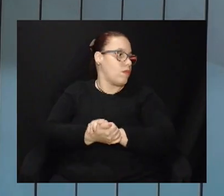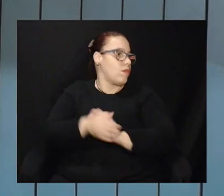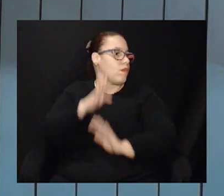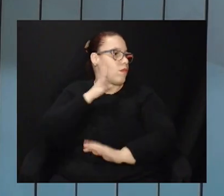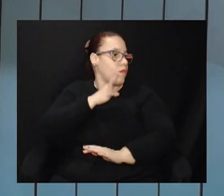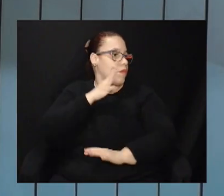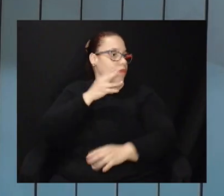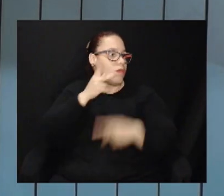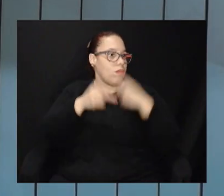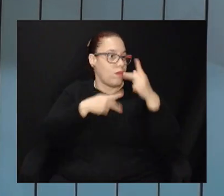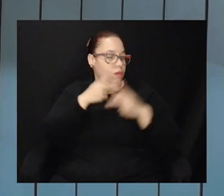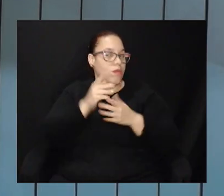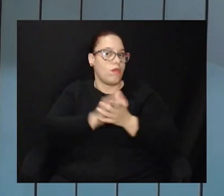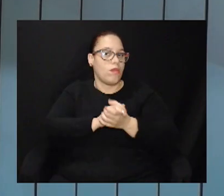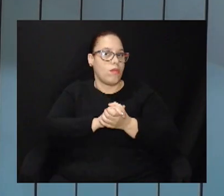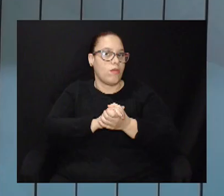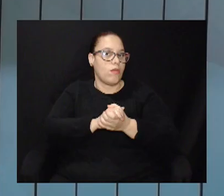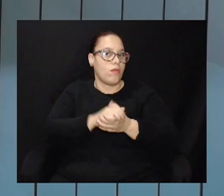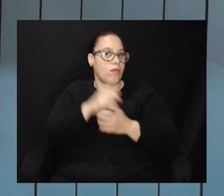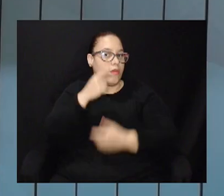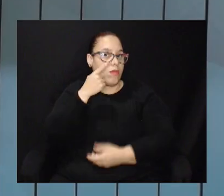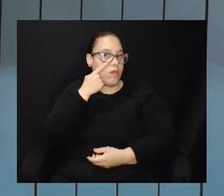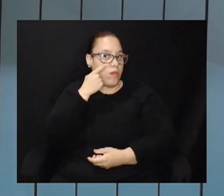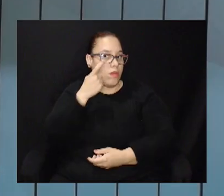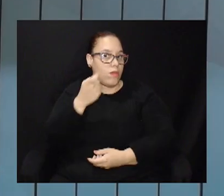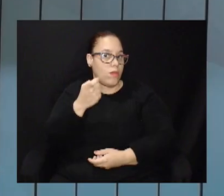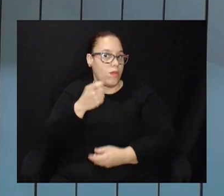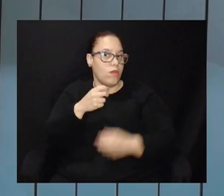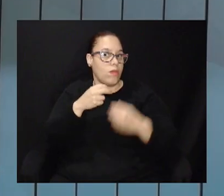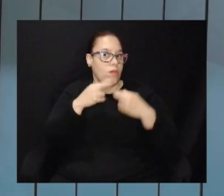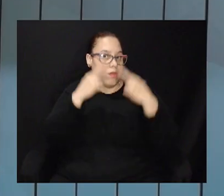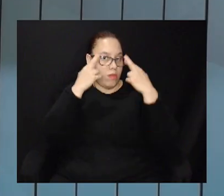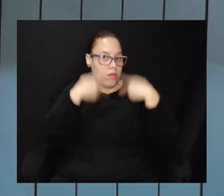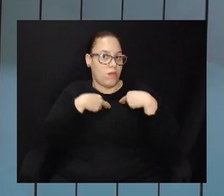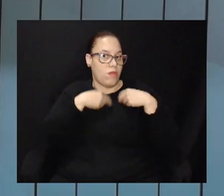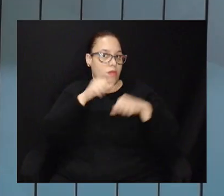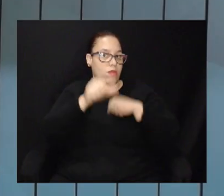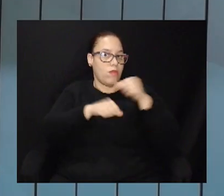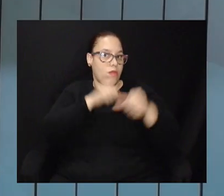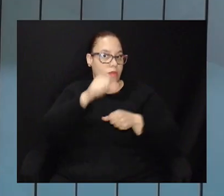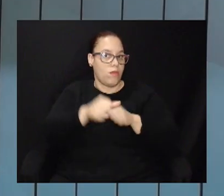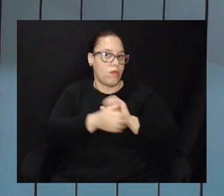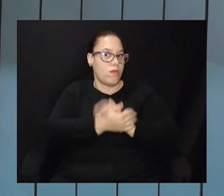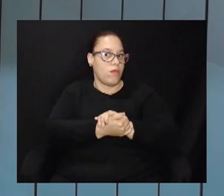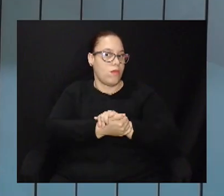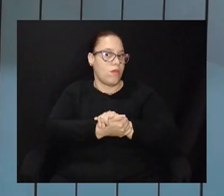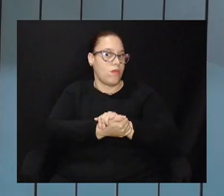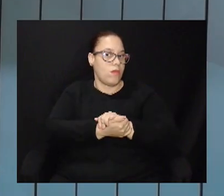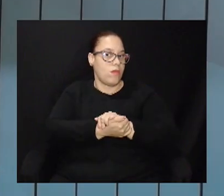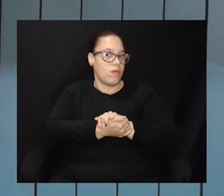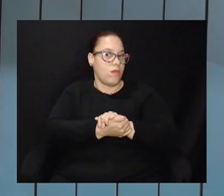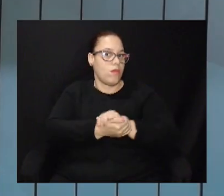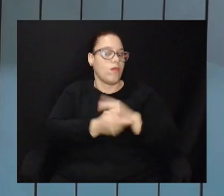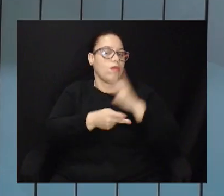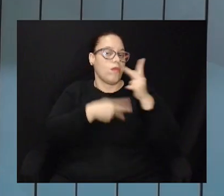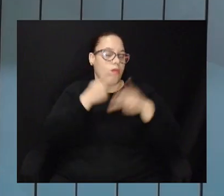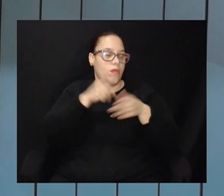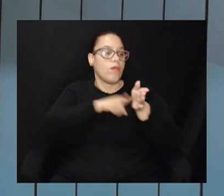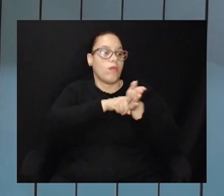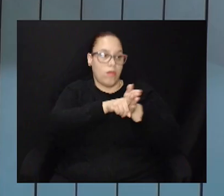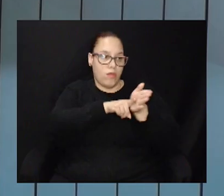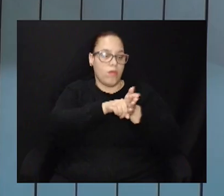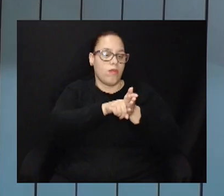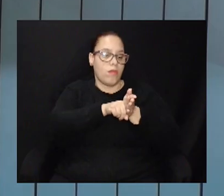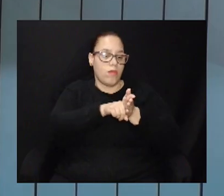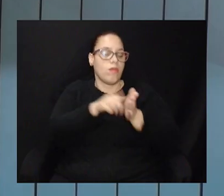ponto super interessante, né, a respeito da substituição. Eu até ia fazer essa colocação, né, sobre os alimentos, porque